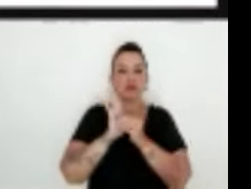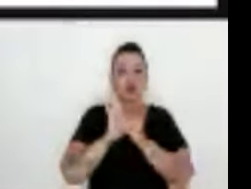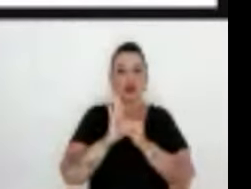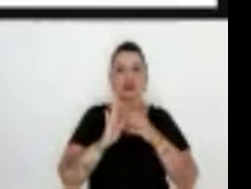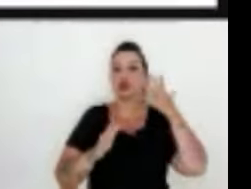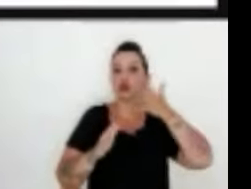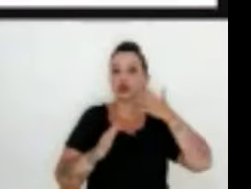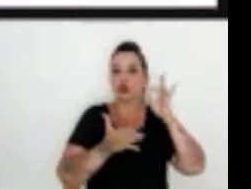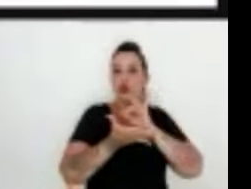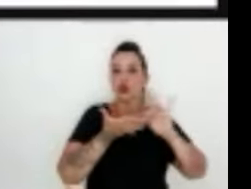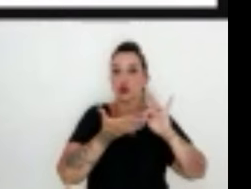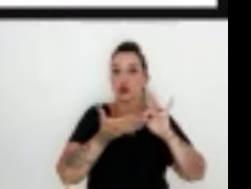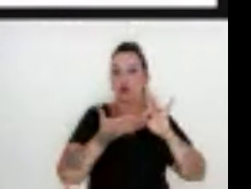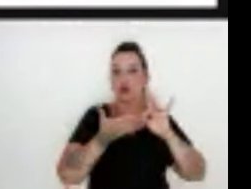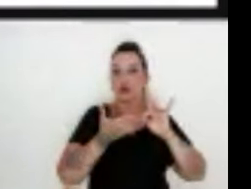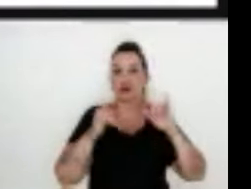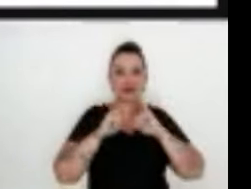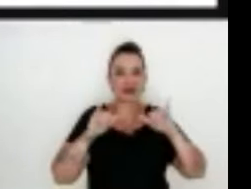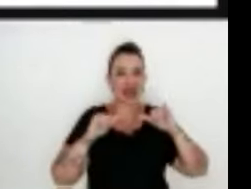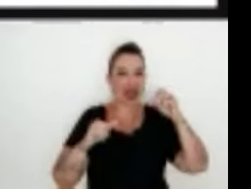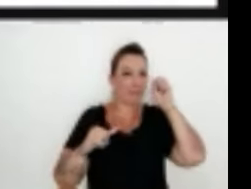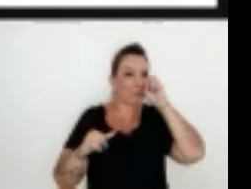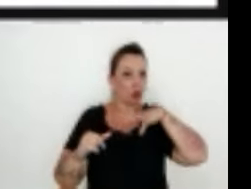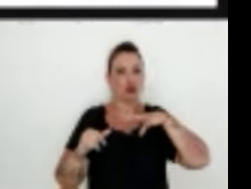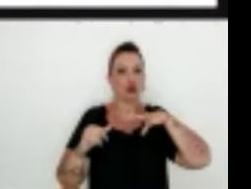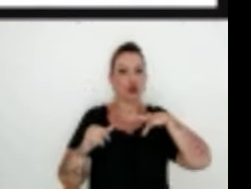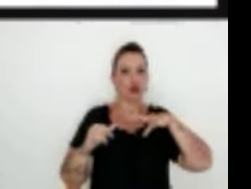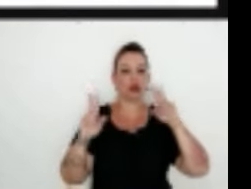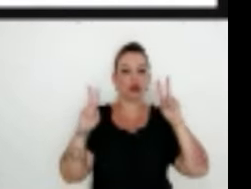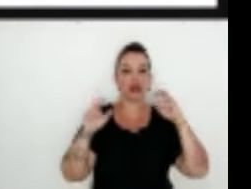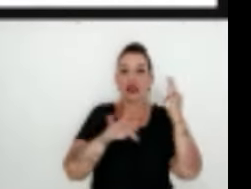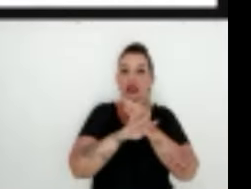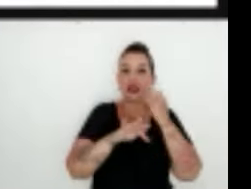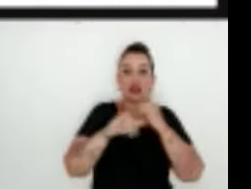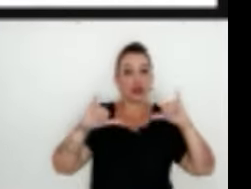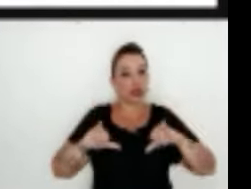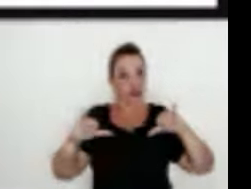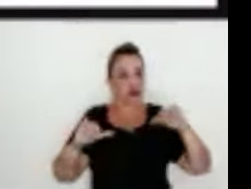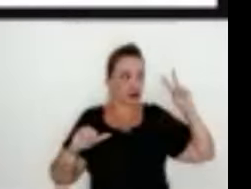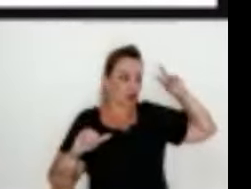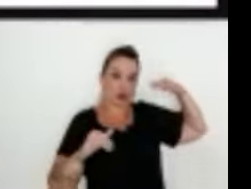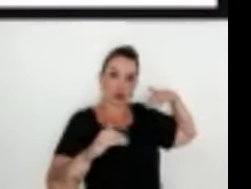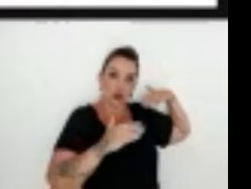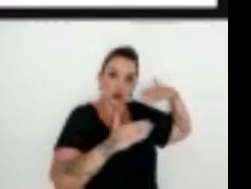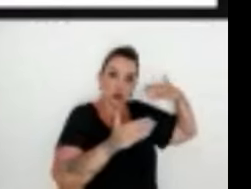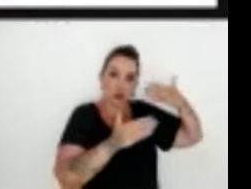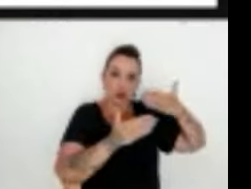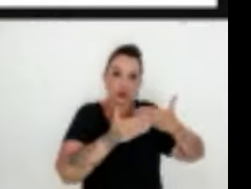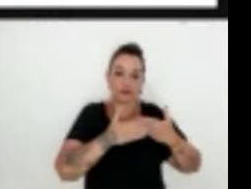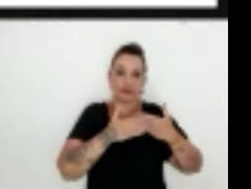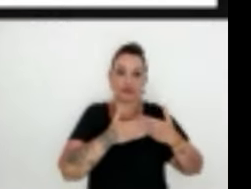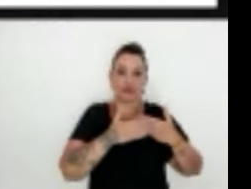como manifestações e abusos relacionados a intolerâncias sofridas historicamente por segmentos sociais segundo